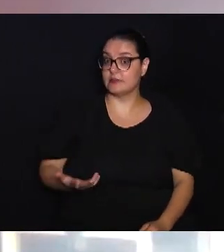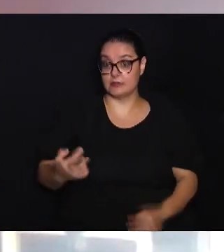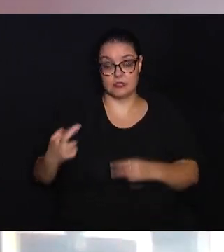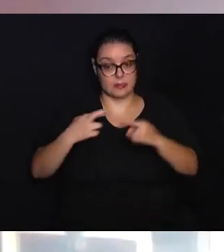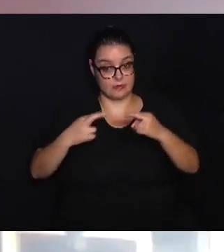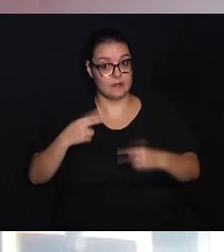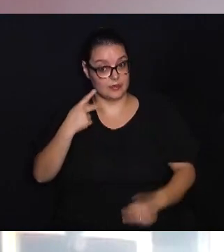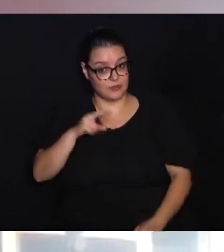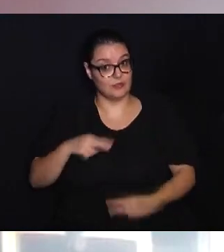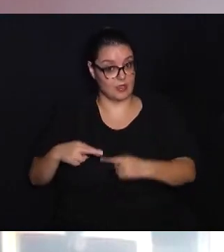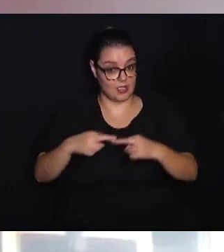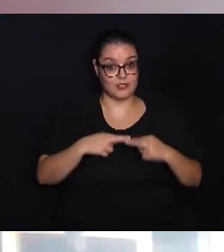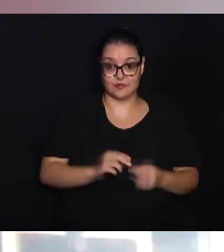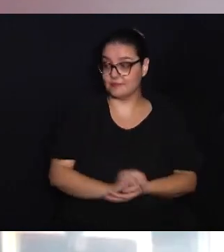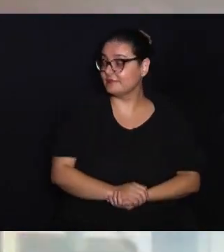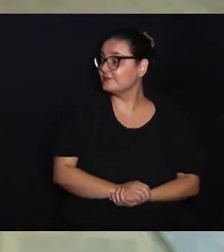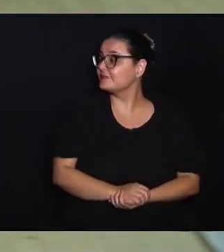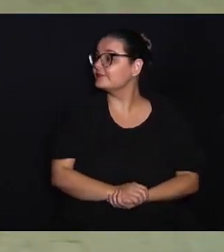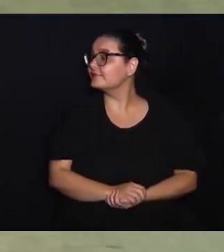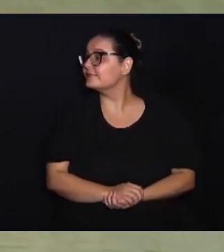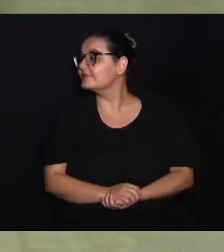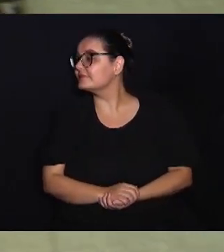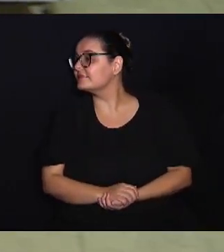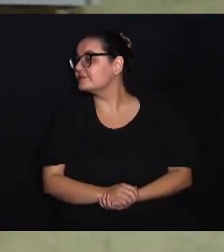eles que vão avaliar a sua